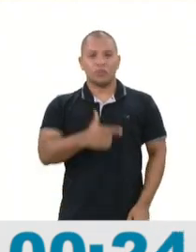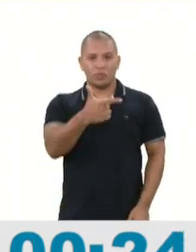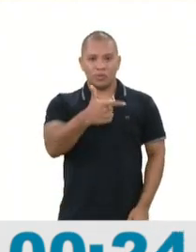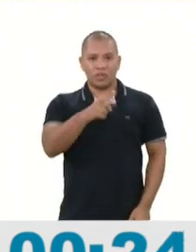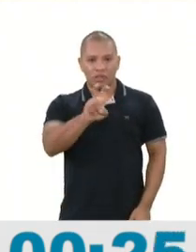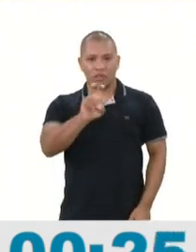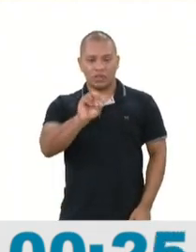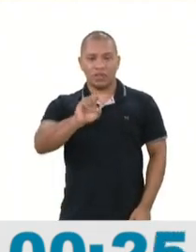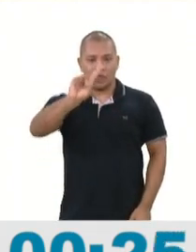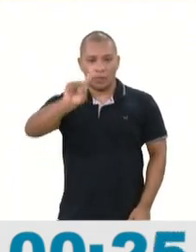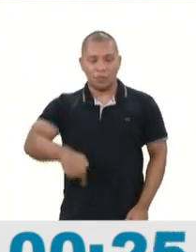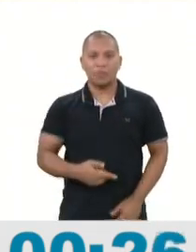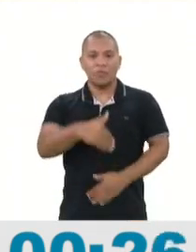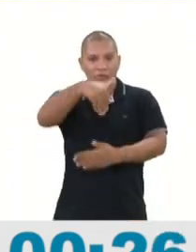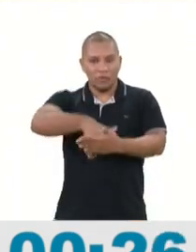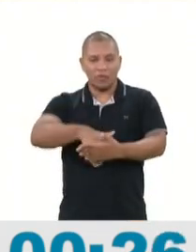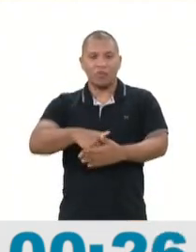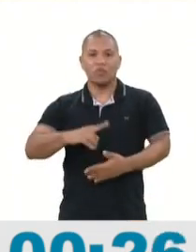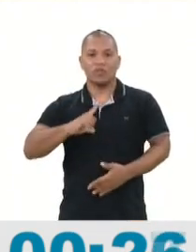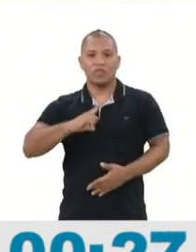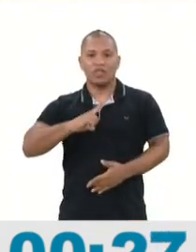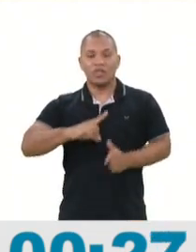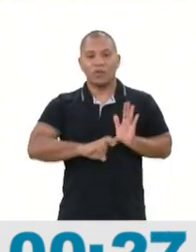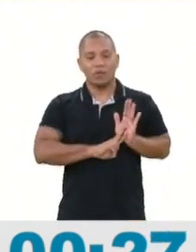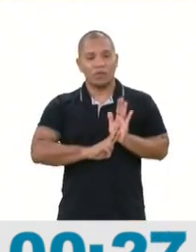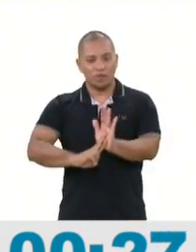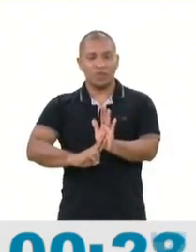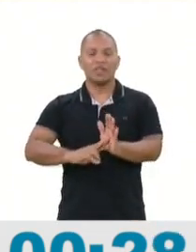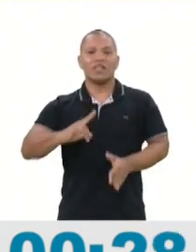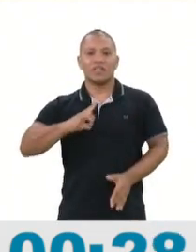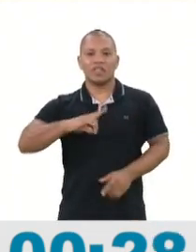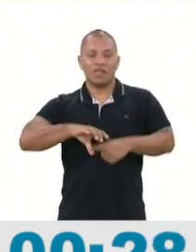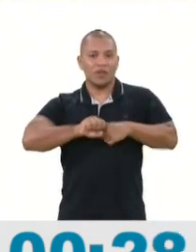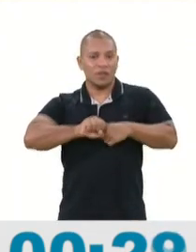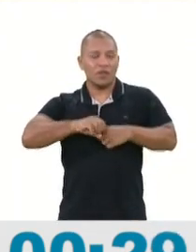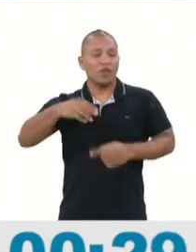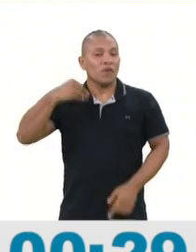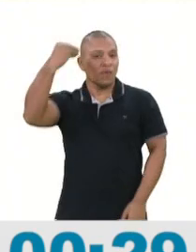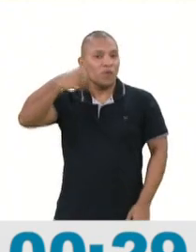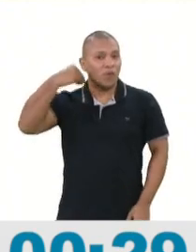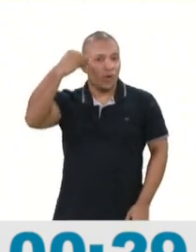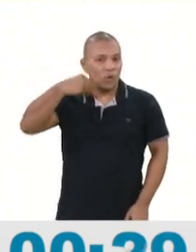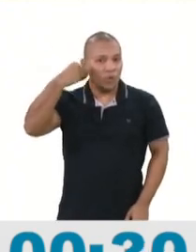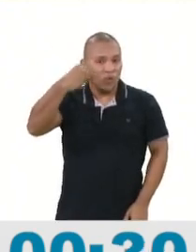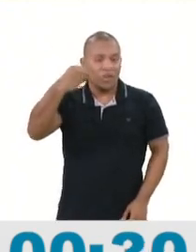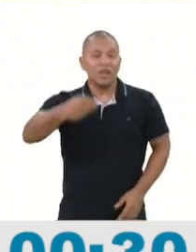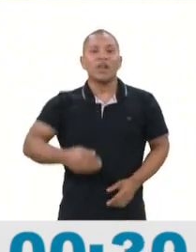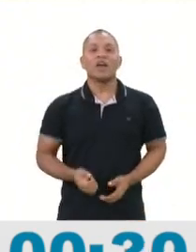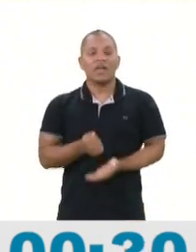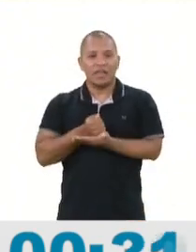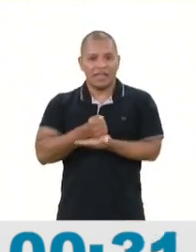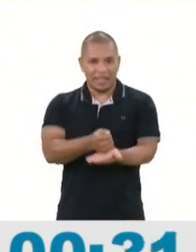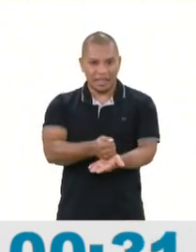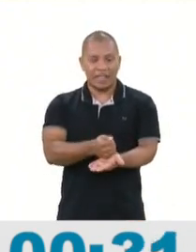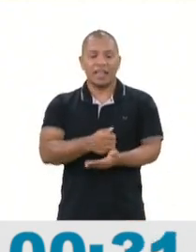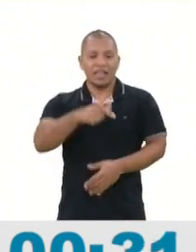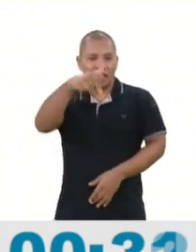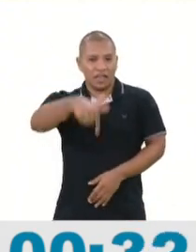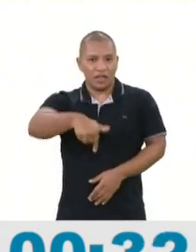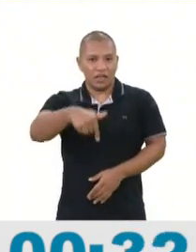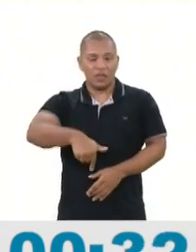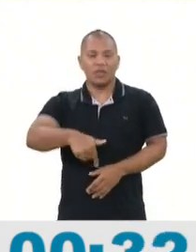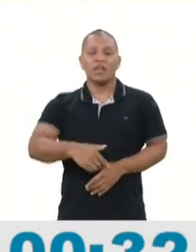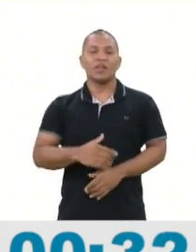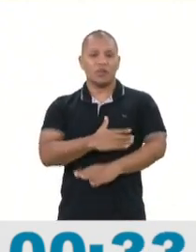como expressão de sensibilidade e confiança na minha experiência, na minha contribuição para